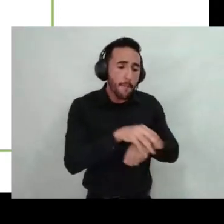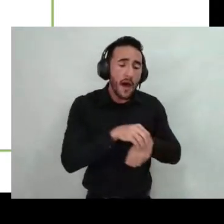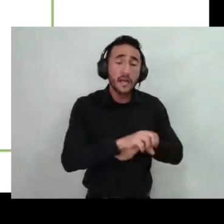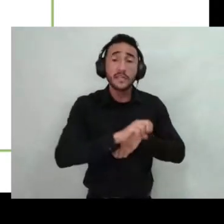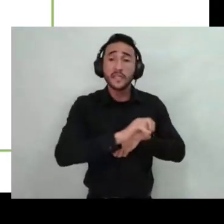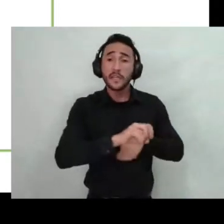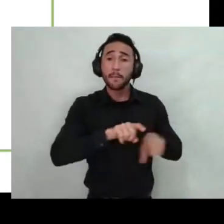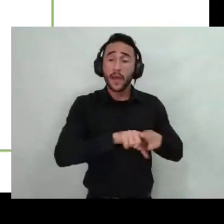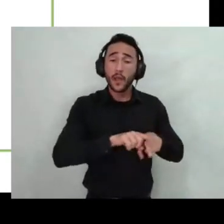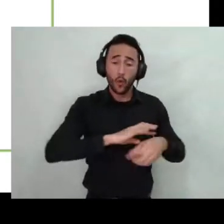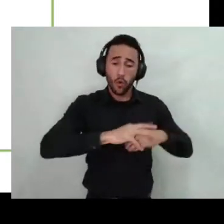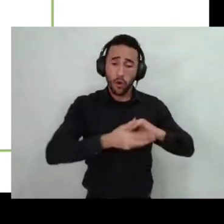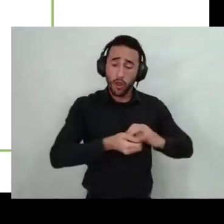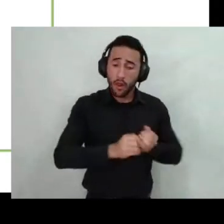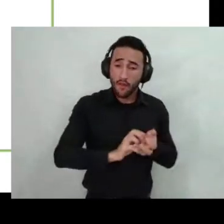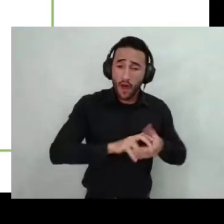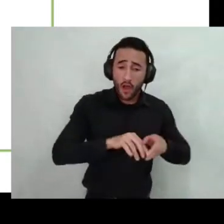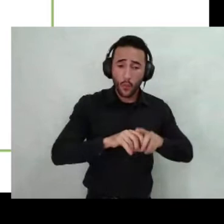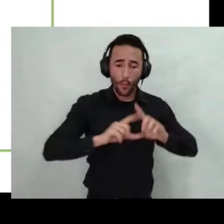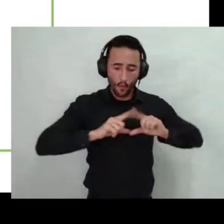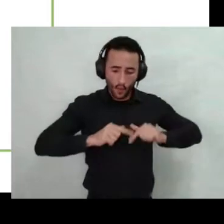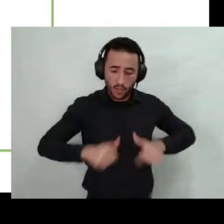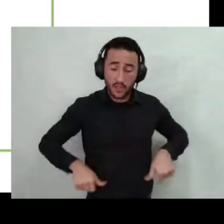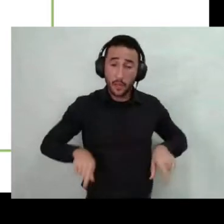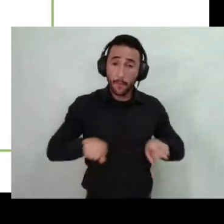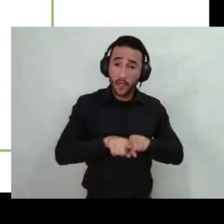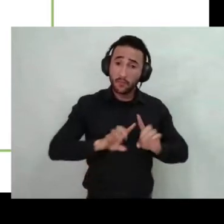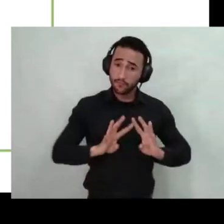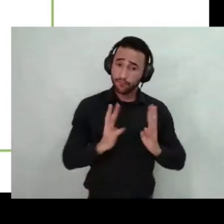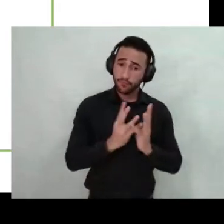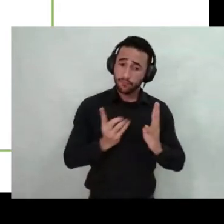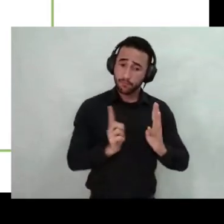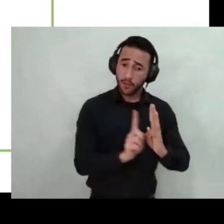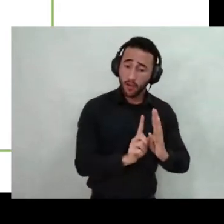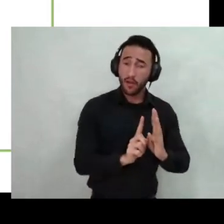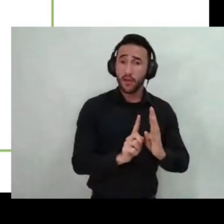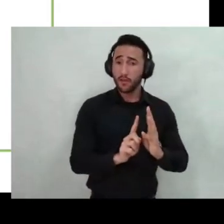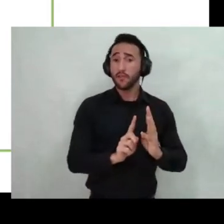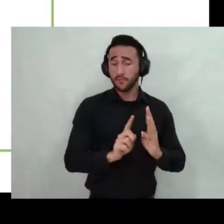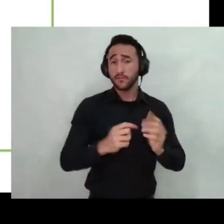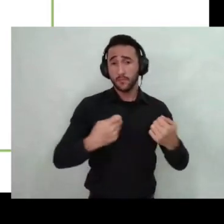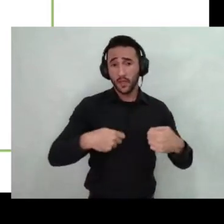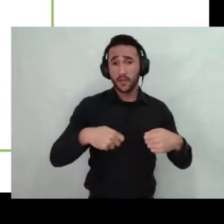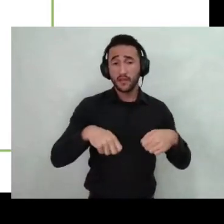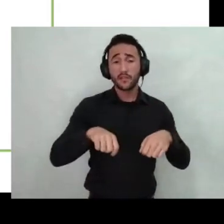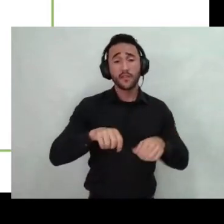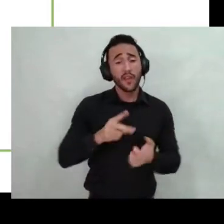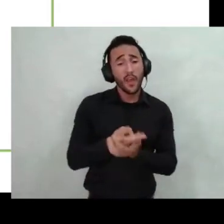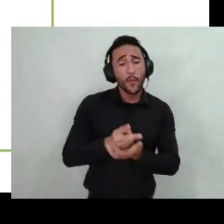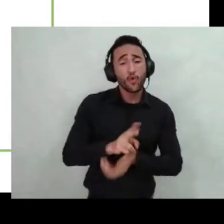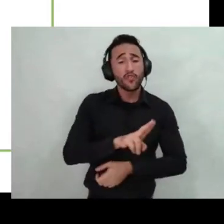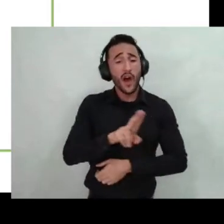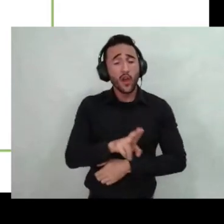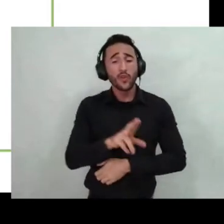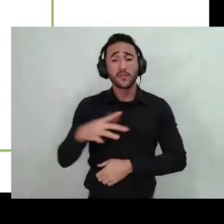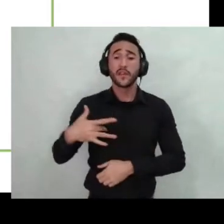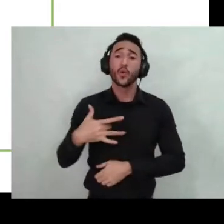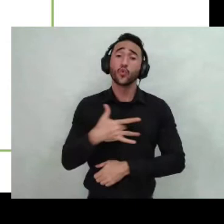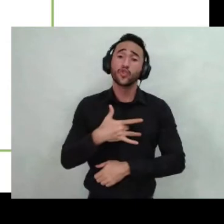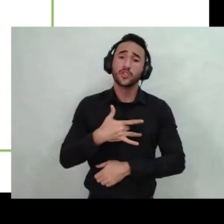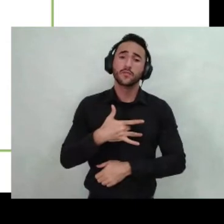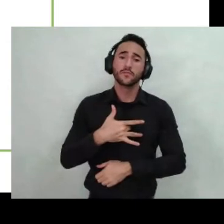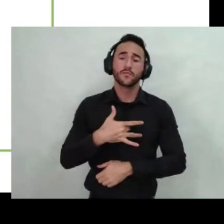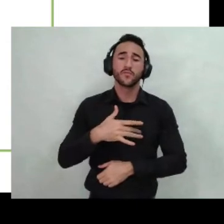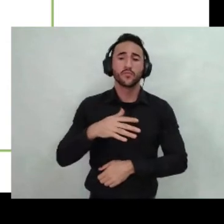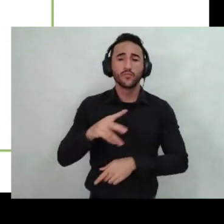mas fundamentalmente de isolamento, né? E são muito utilizados em saúde pública. No caso da Covid-19, o padrão